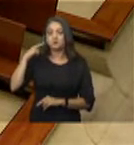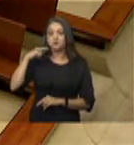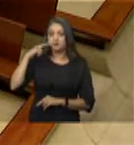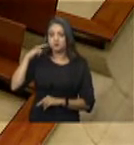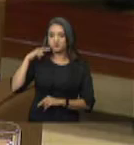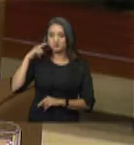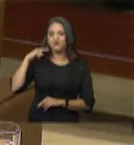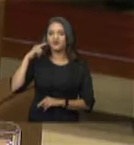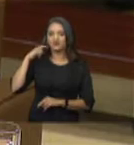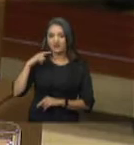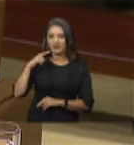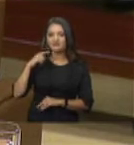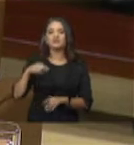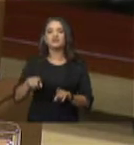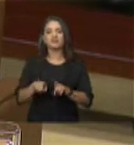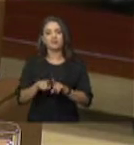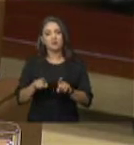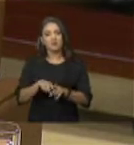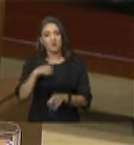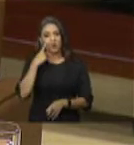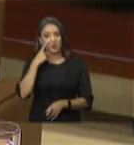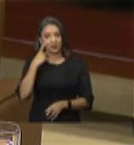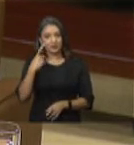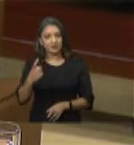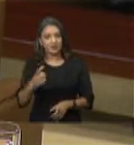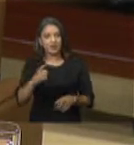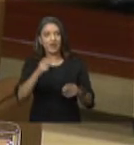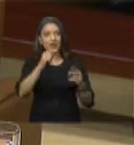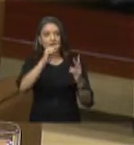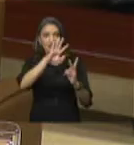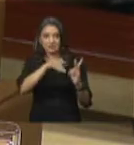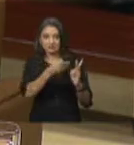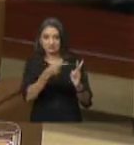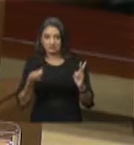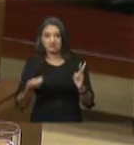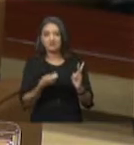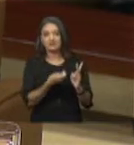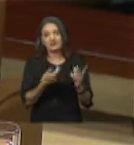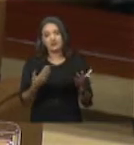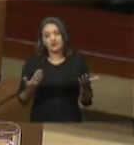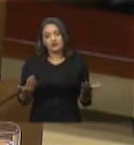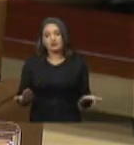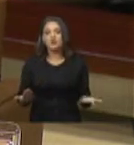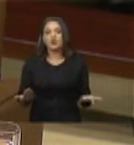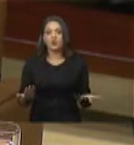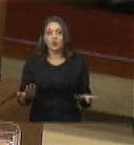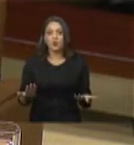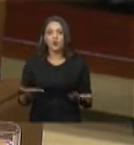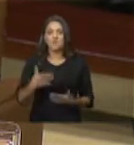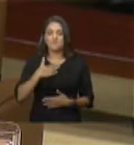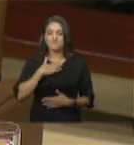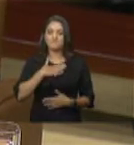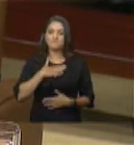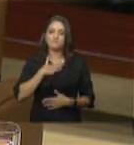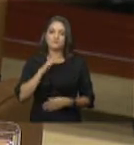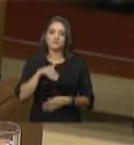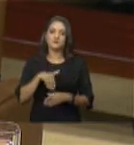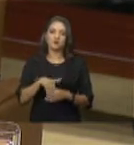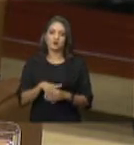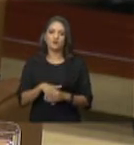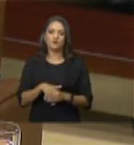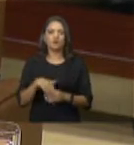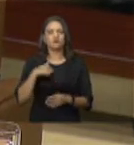legítimo interesse das partes se vossa excelência me permitir pelo menos o voto que traga colação